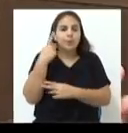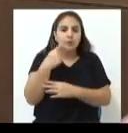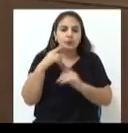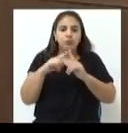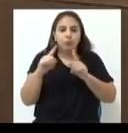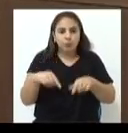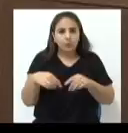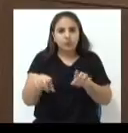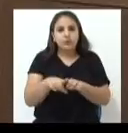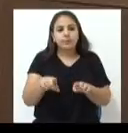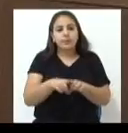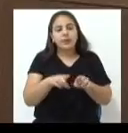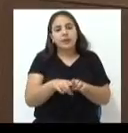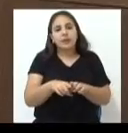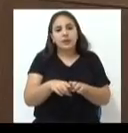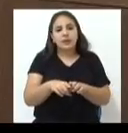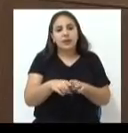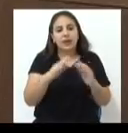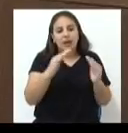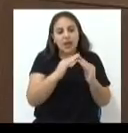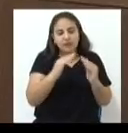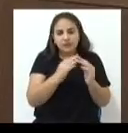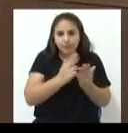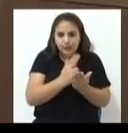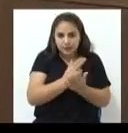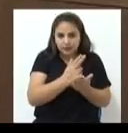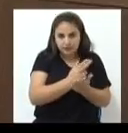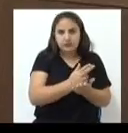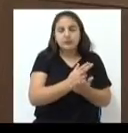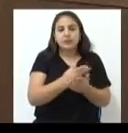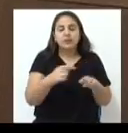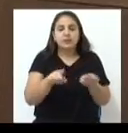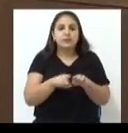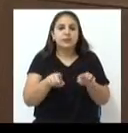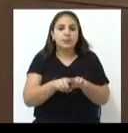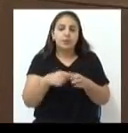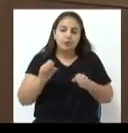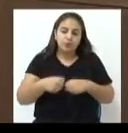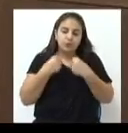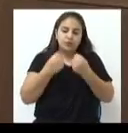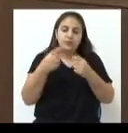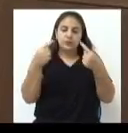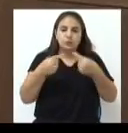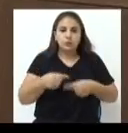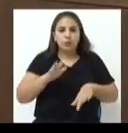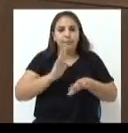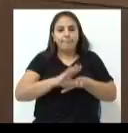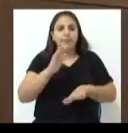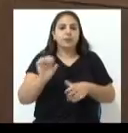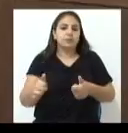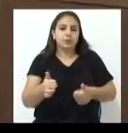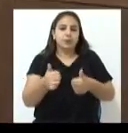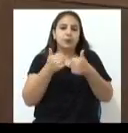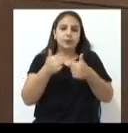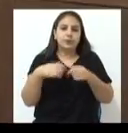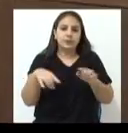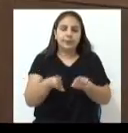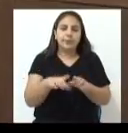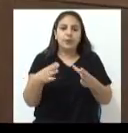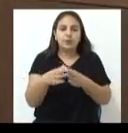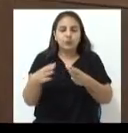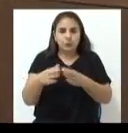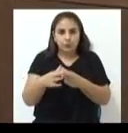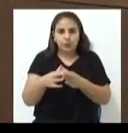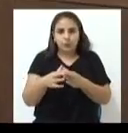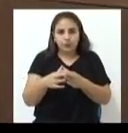públicas das casas de longa permanência e fortalecendo também com a estrutura cada vez melhor aos grupos de